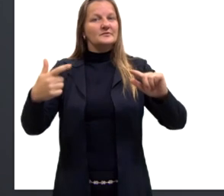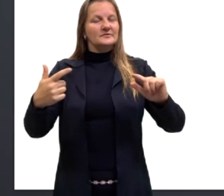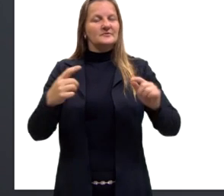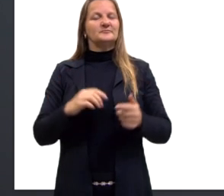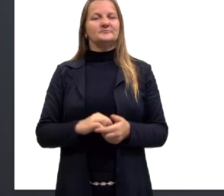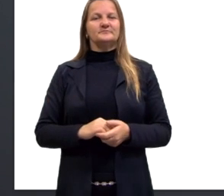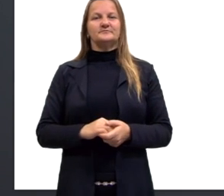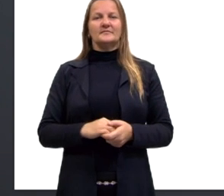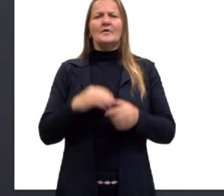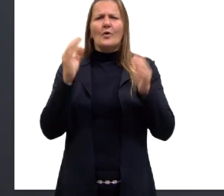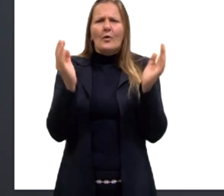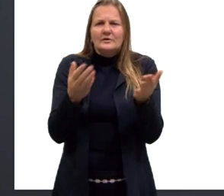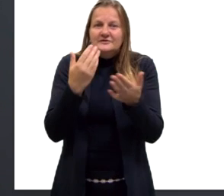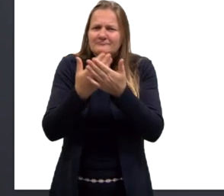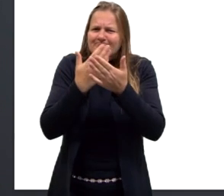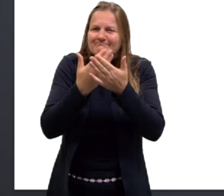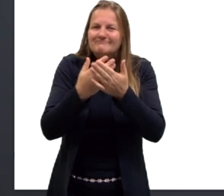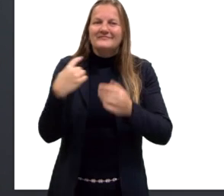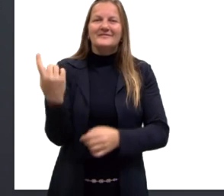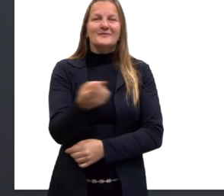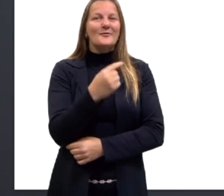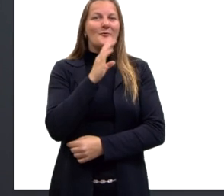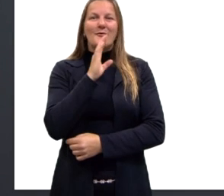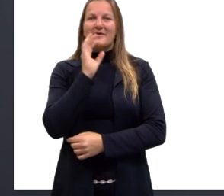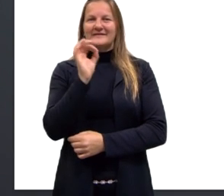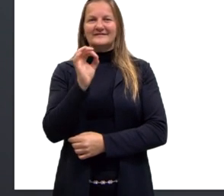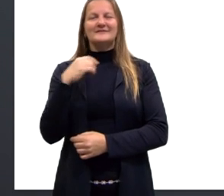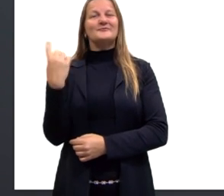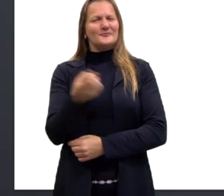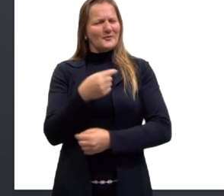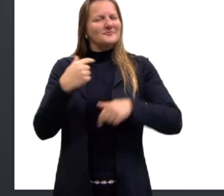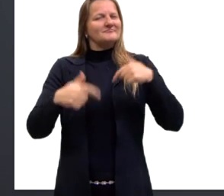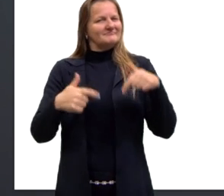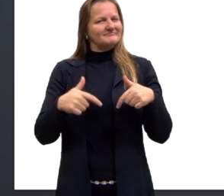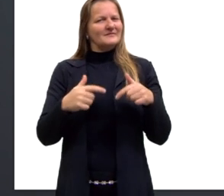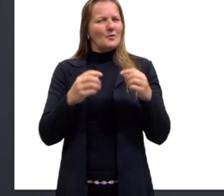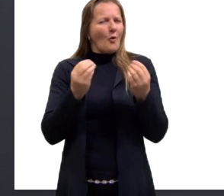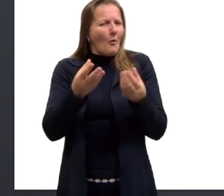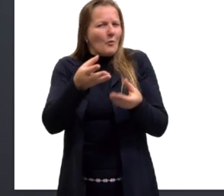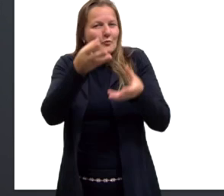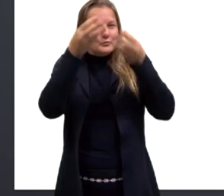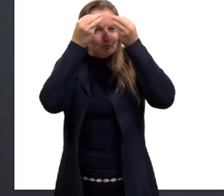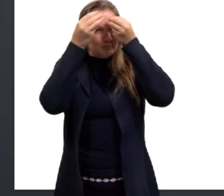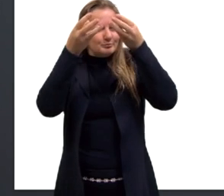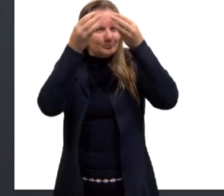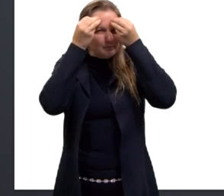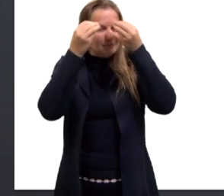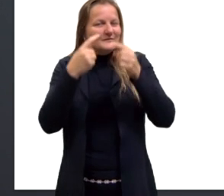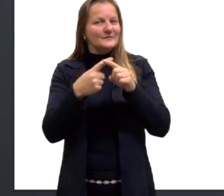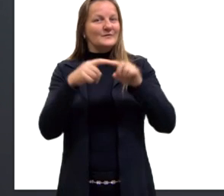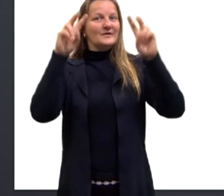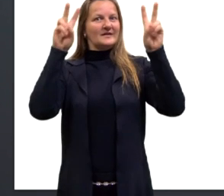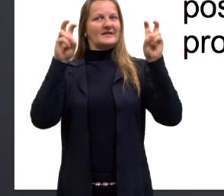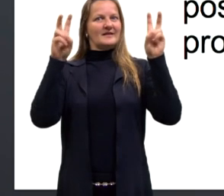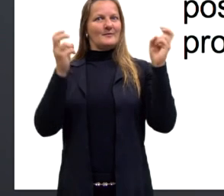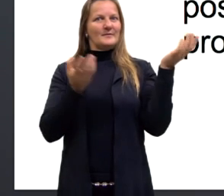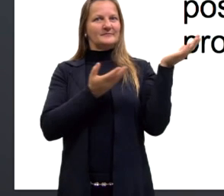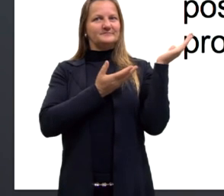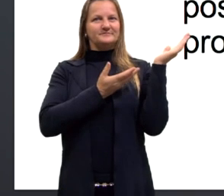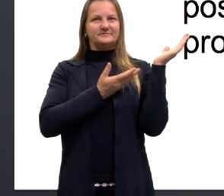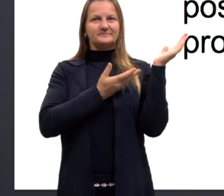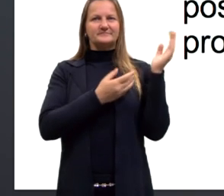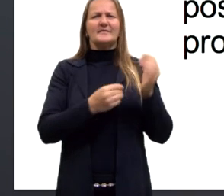estudar um pouco caso vocês não conheçam Então nós vamos trabalhar um pouco sobre este tema